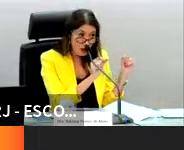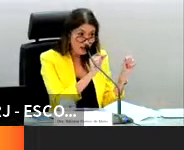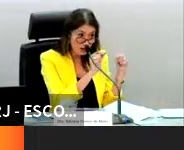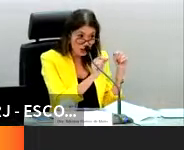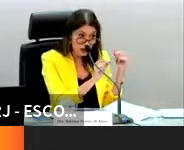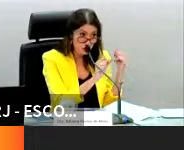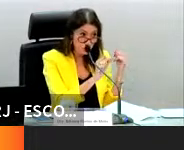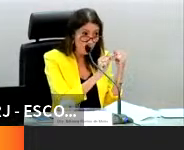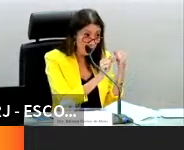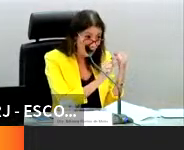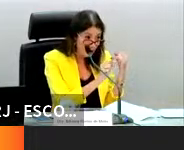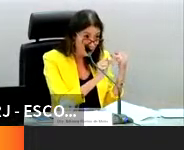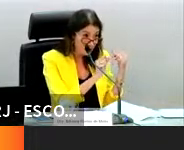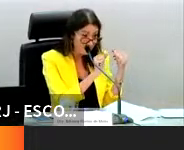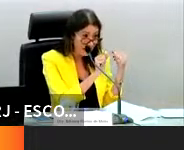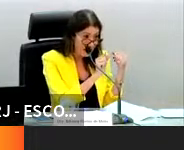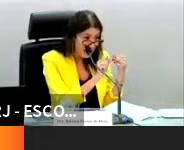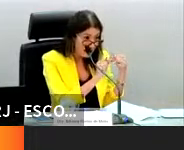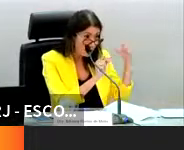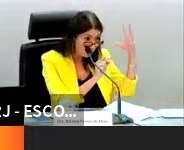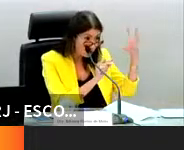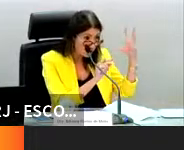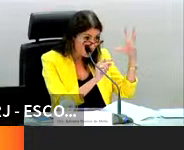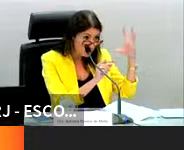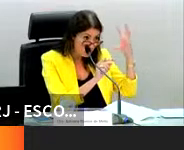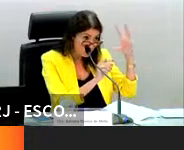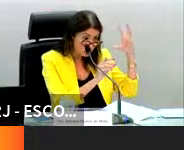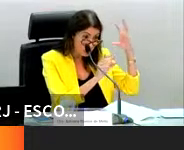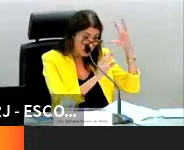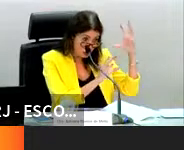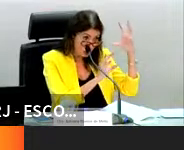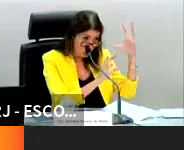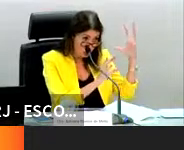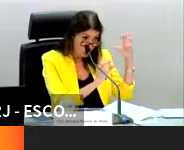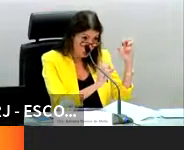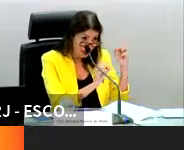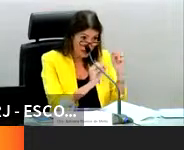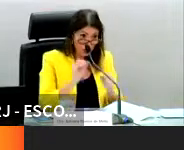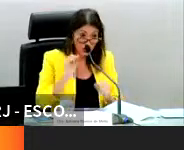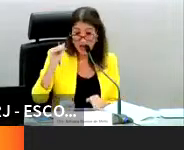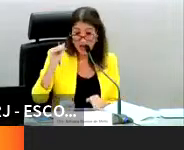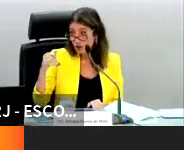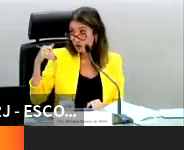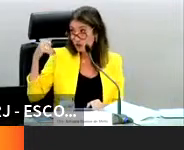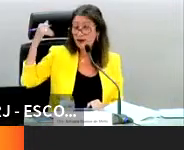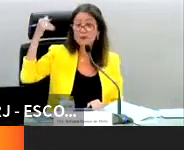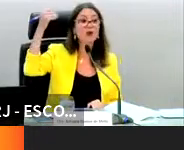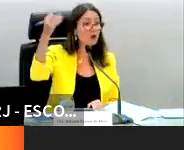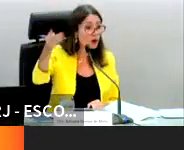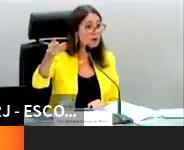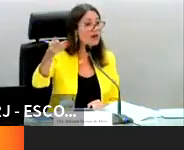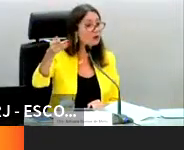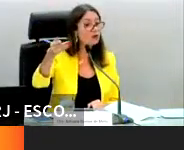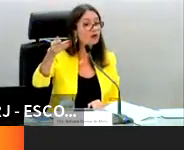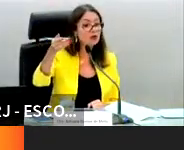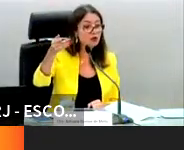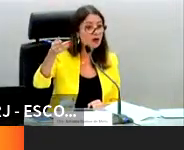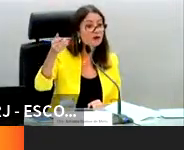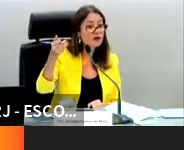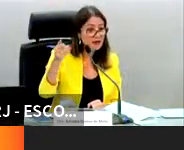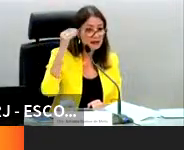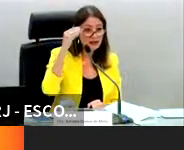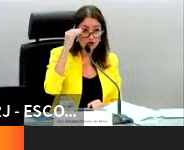pouquinho, mas estados como Roraima, Pará e outros estados, sobretudo da região norte e nordeste, a gente vê um aumento